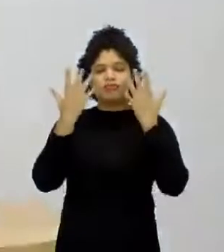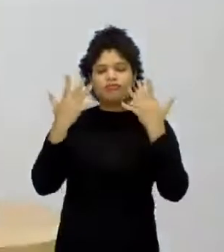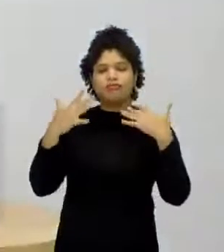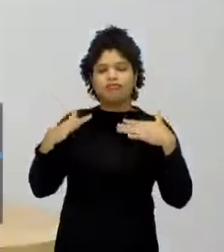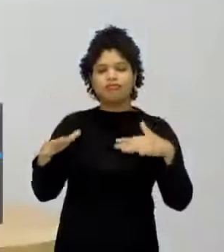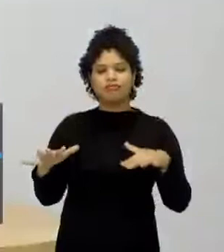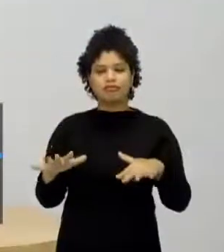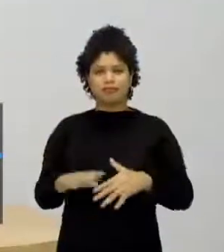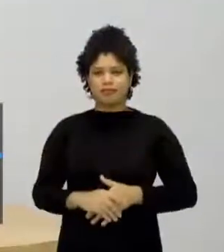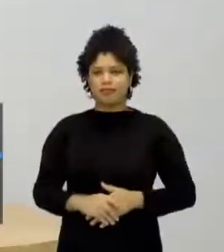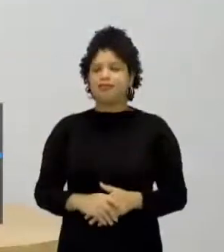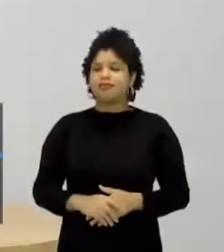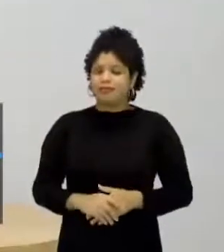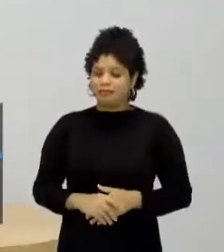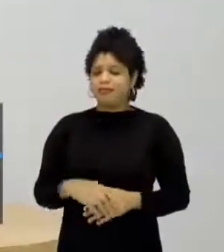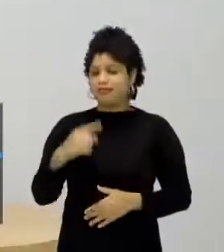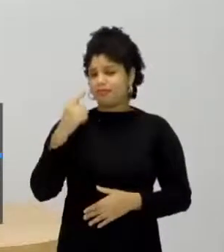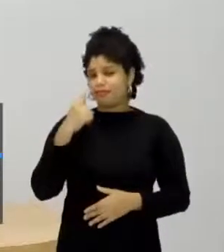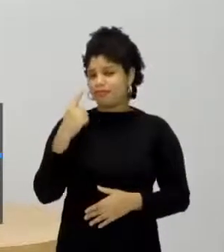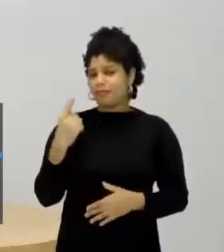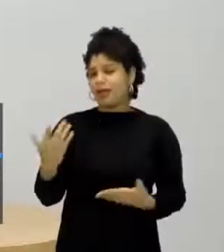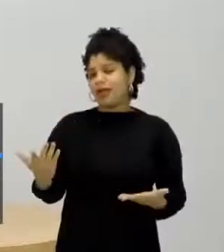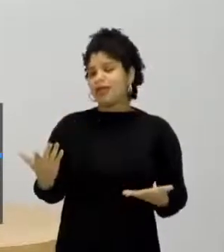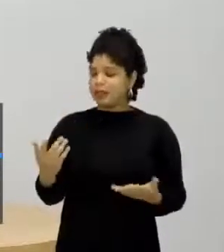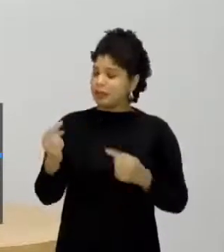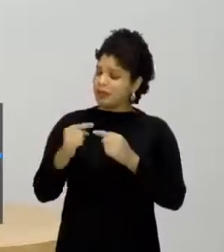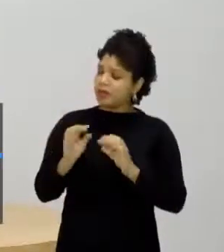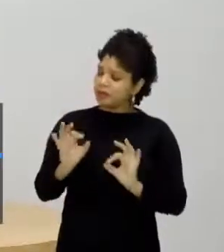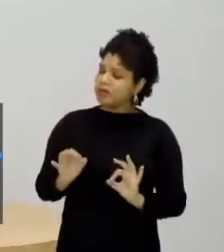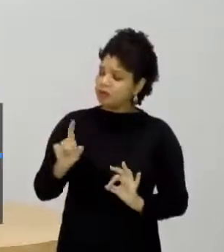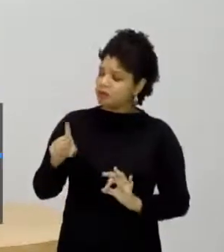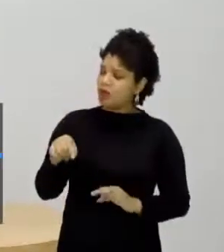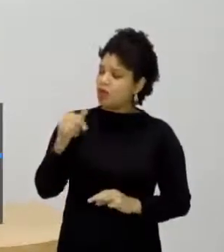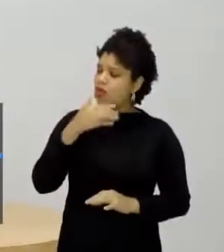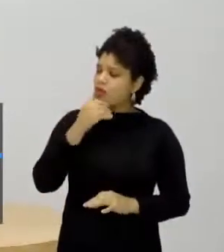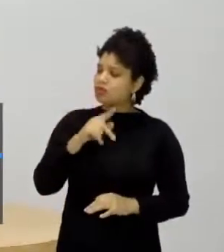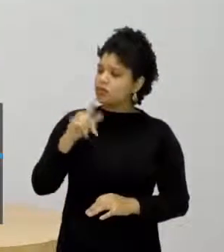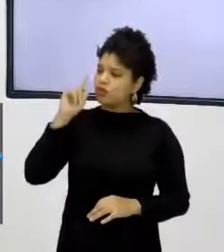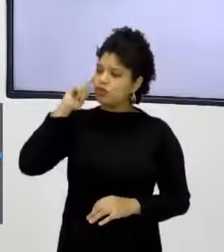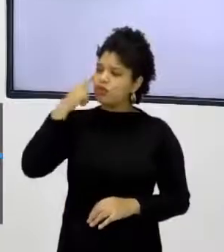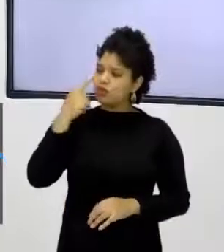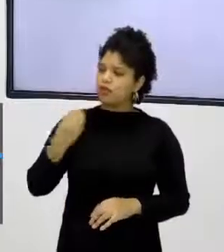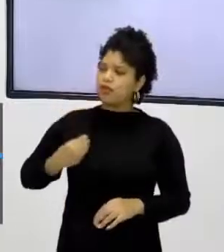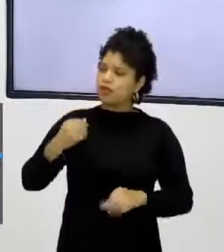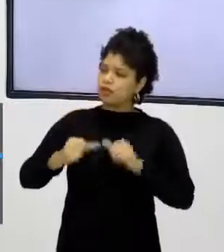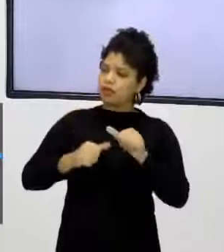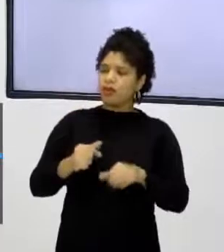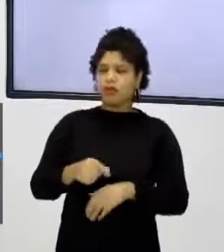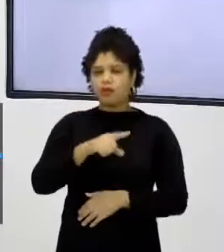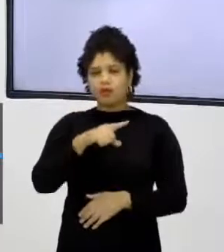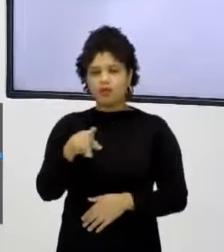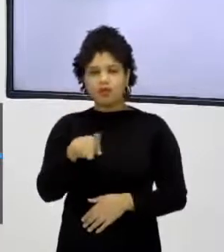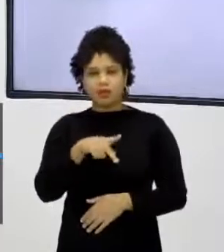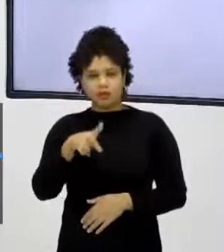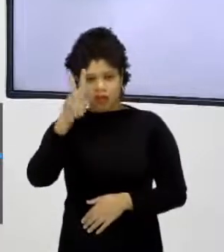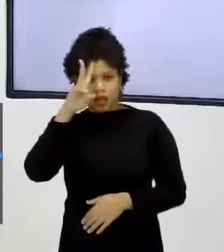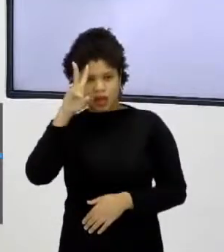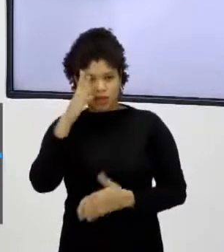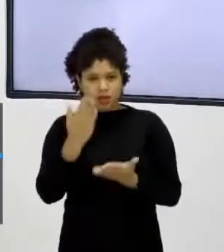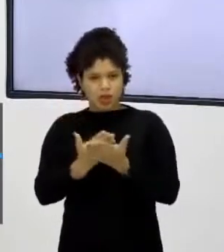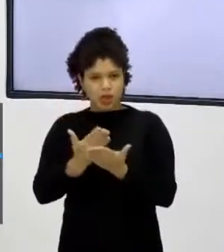isso, Giba? A nossa vida aí está em constante evolução, né? Será que os nossos estudantes, nossos professores lembram da aula